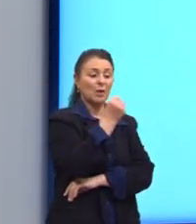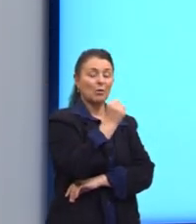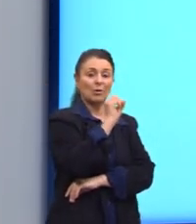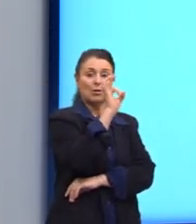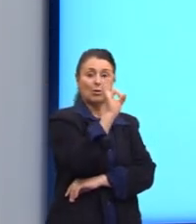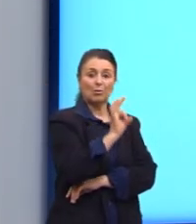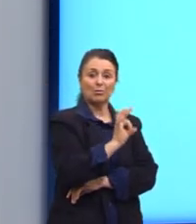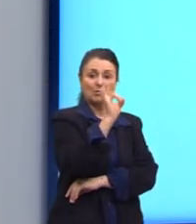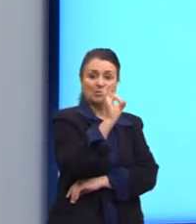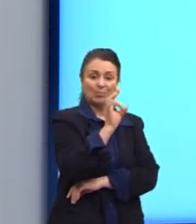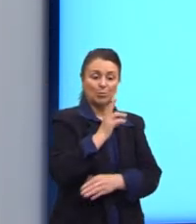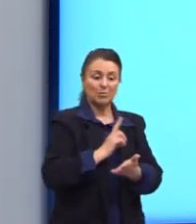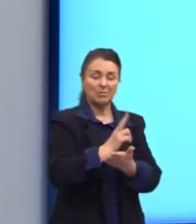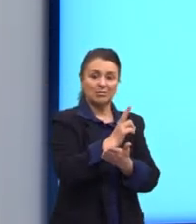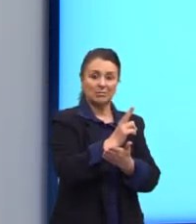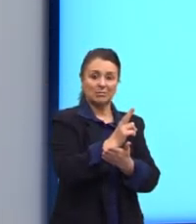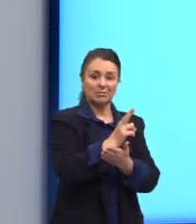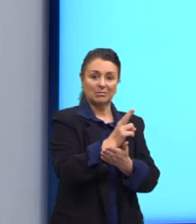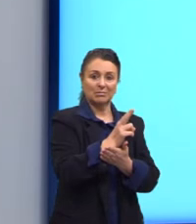regularmente